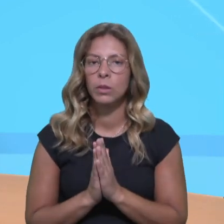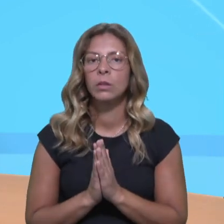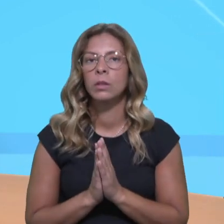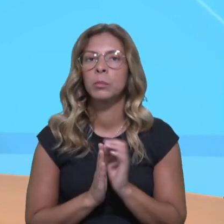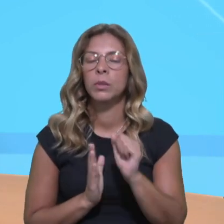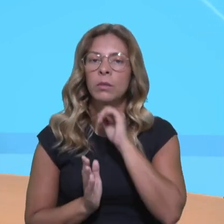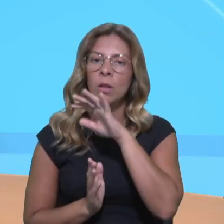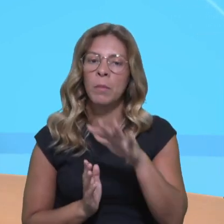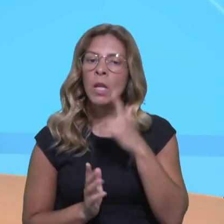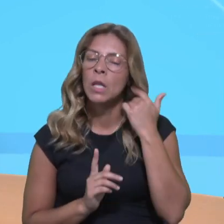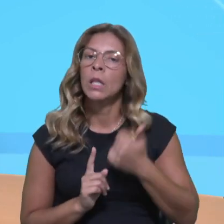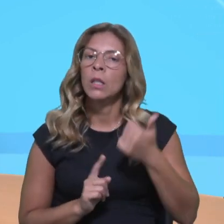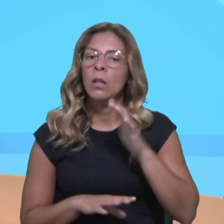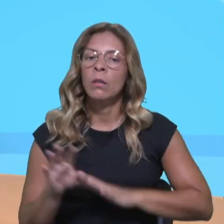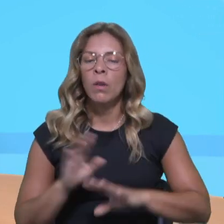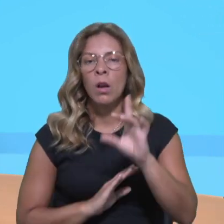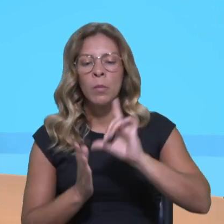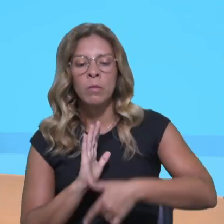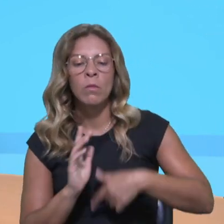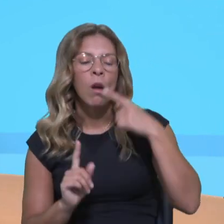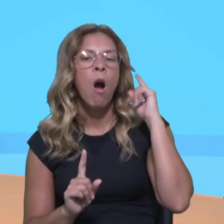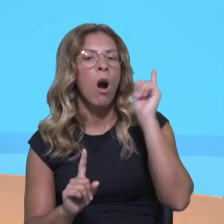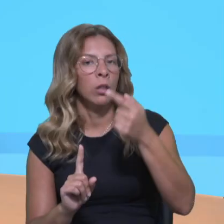para esta celebração deste 5º Dia Mundial?